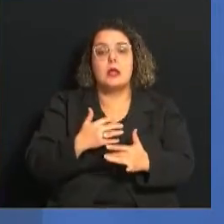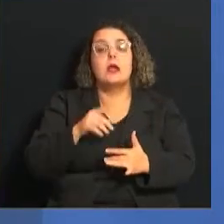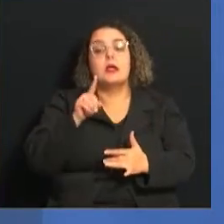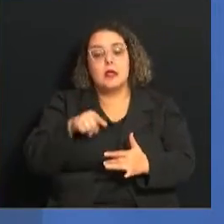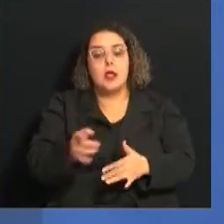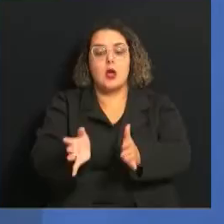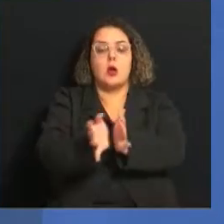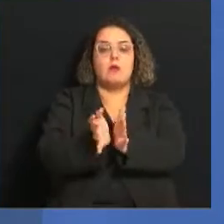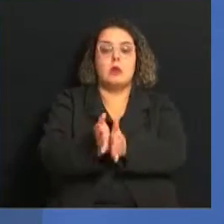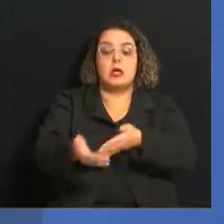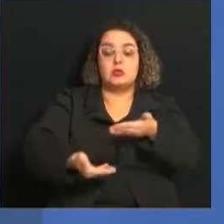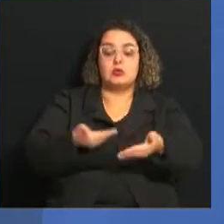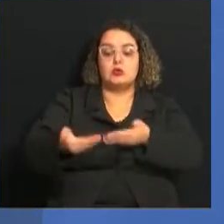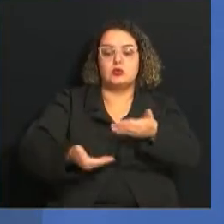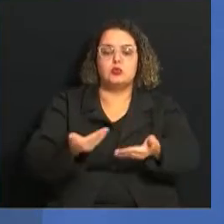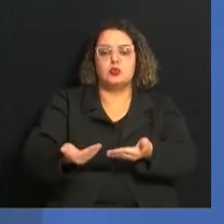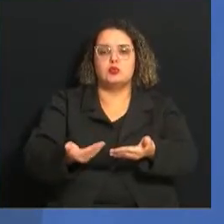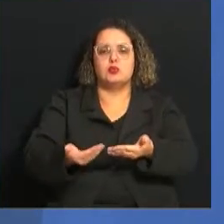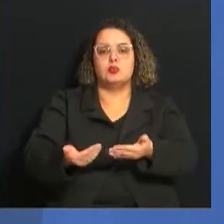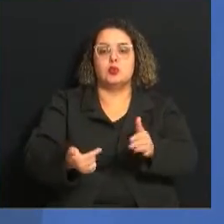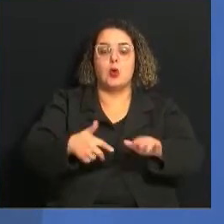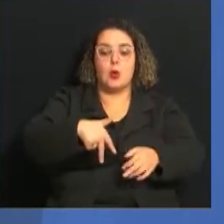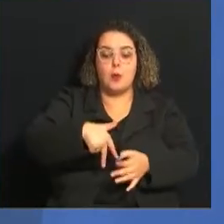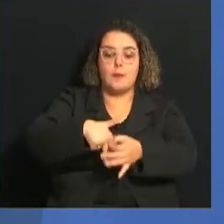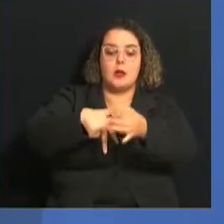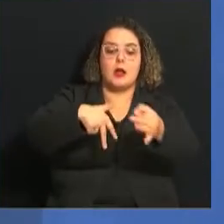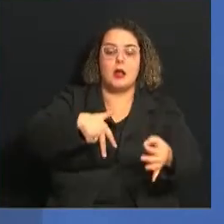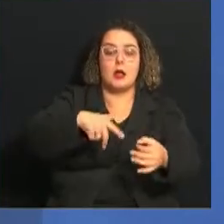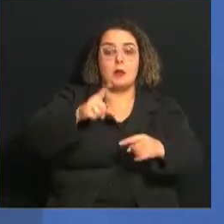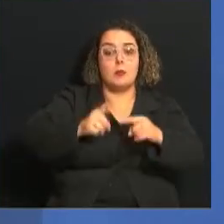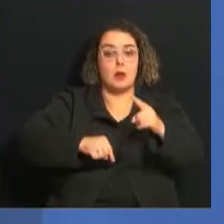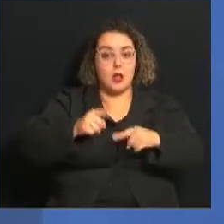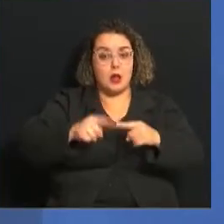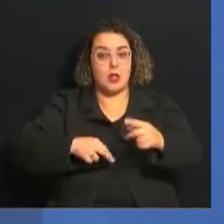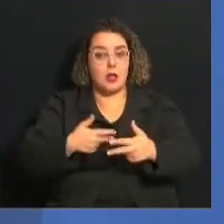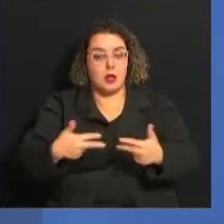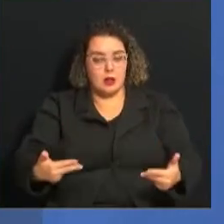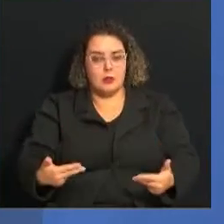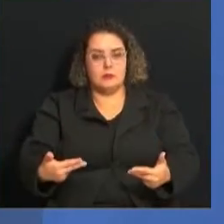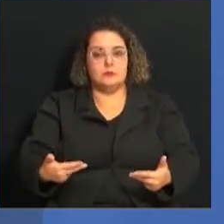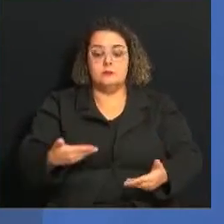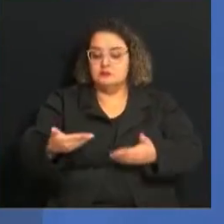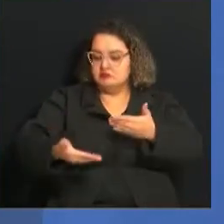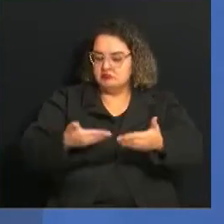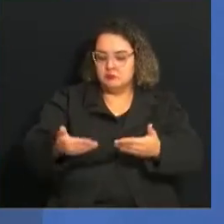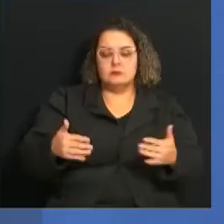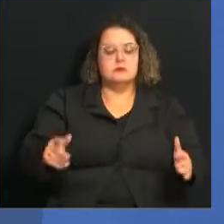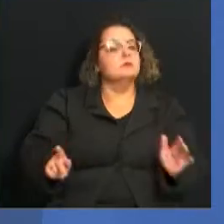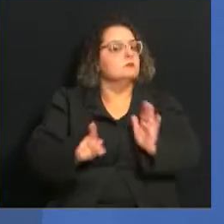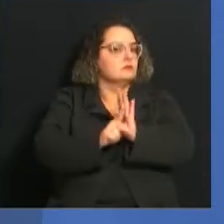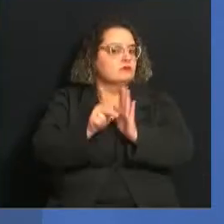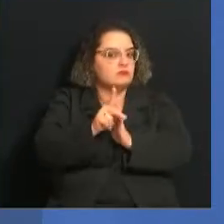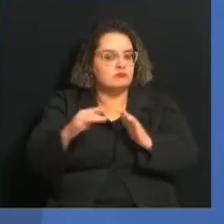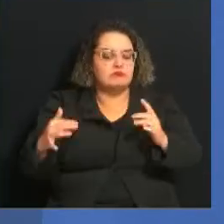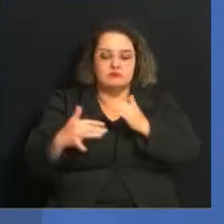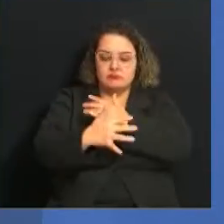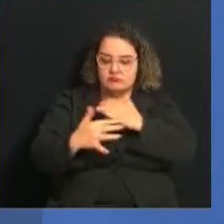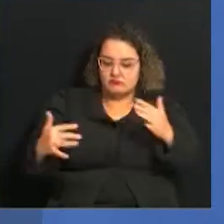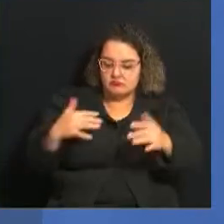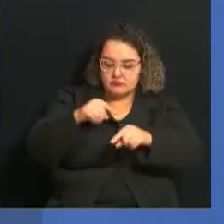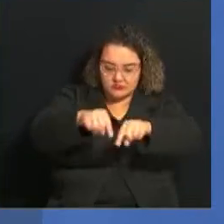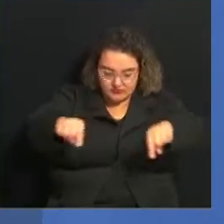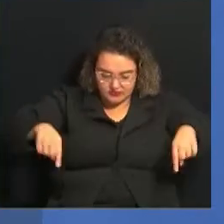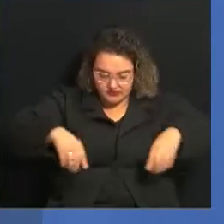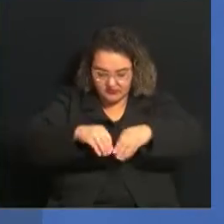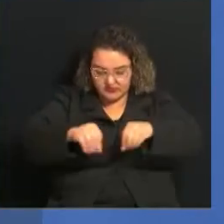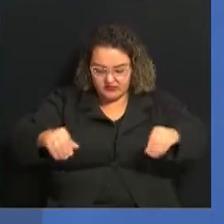trata justamente de dar parecer às matérias que tratam sobre planejamento urbano, solo público aqui na cidade.